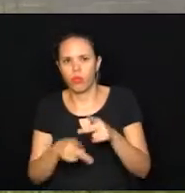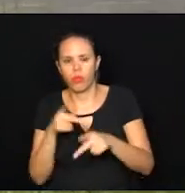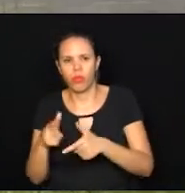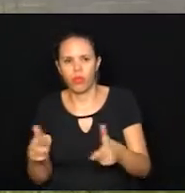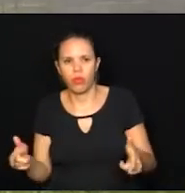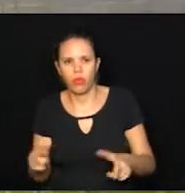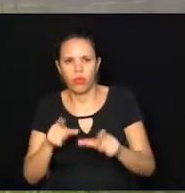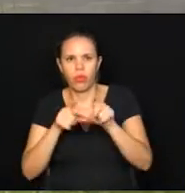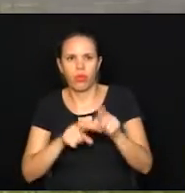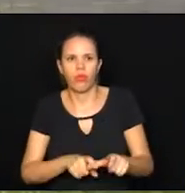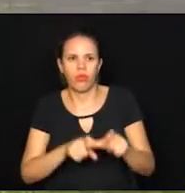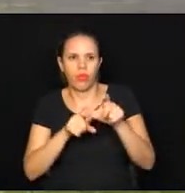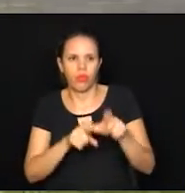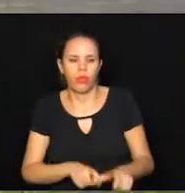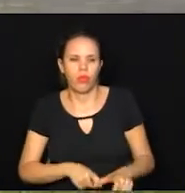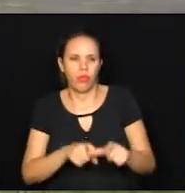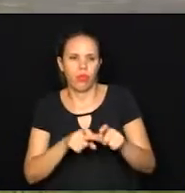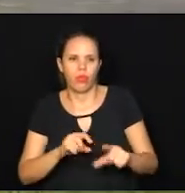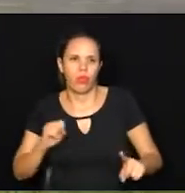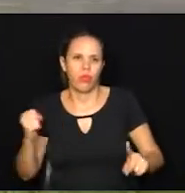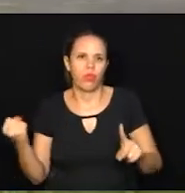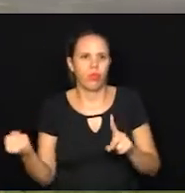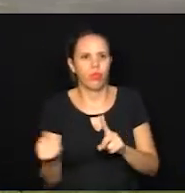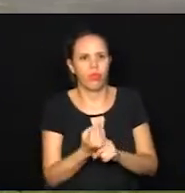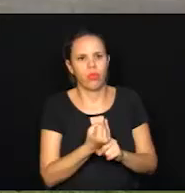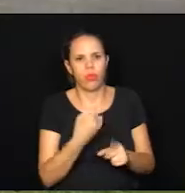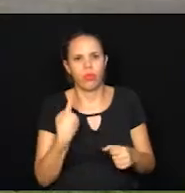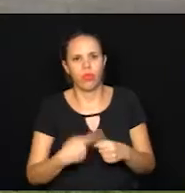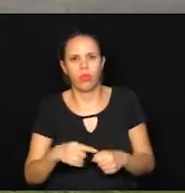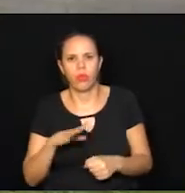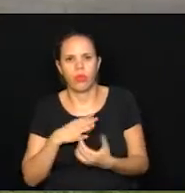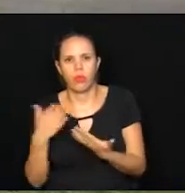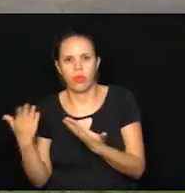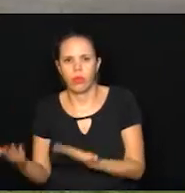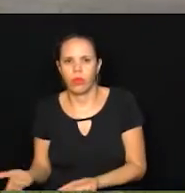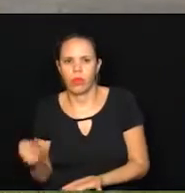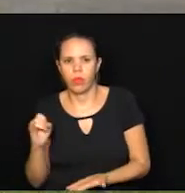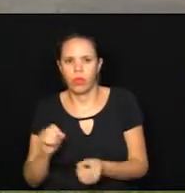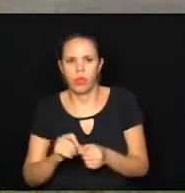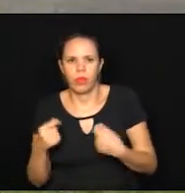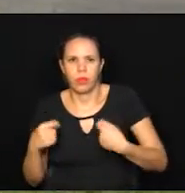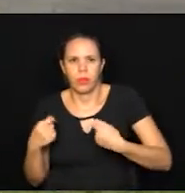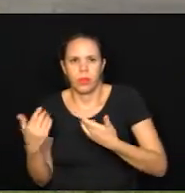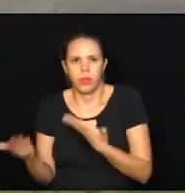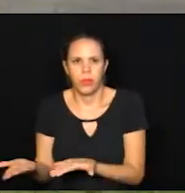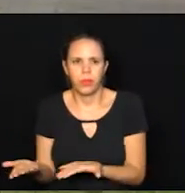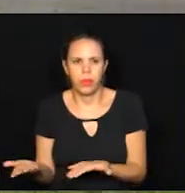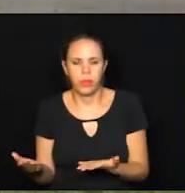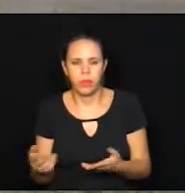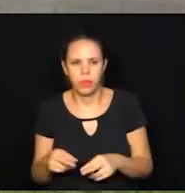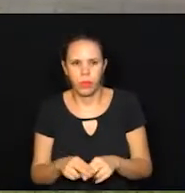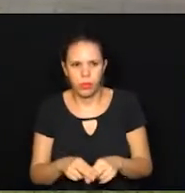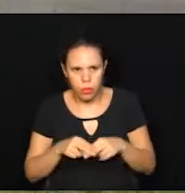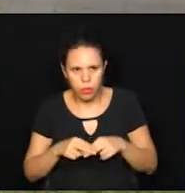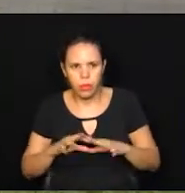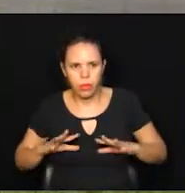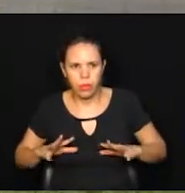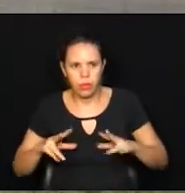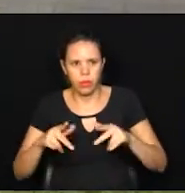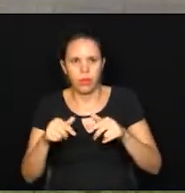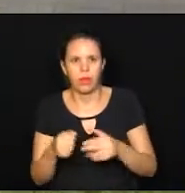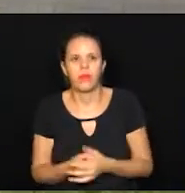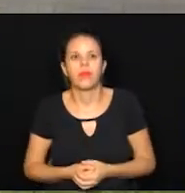de dependentes do serviço da assistência social do município. Então se faz necessário devido a toda